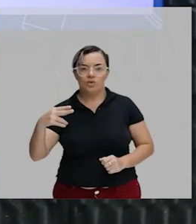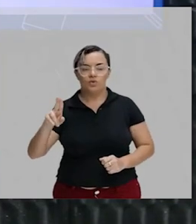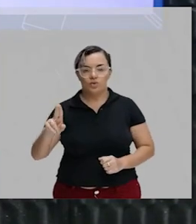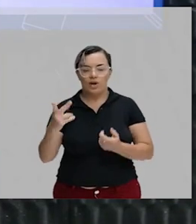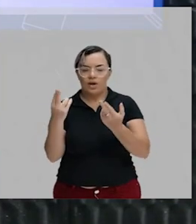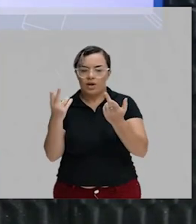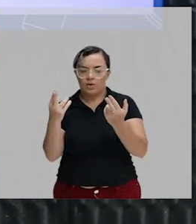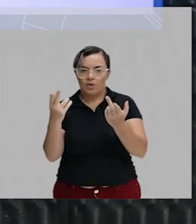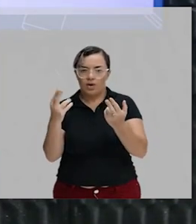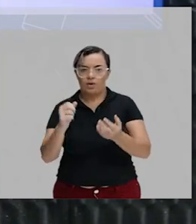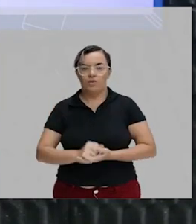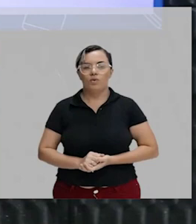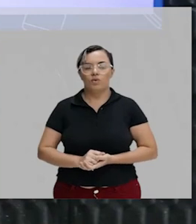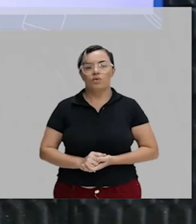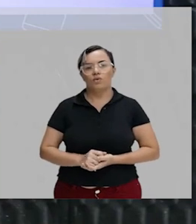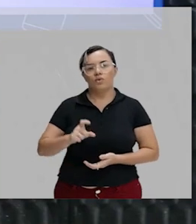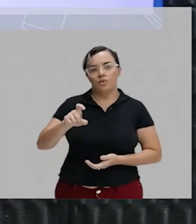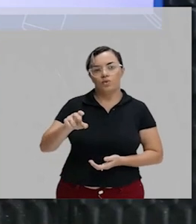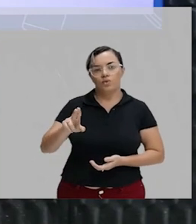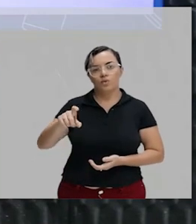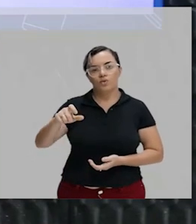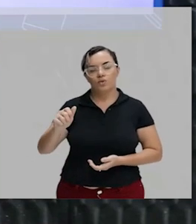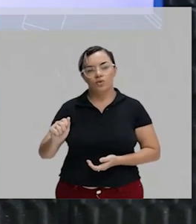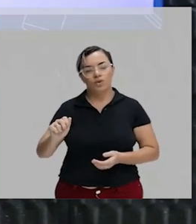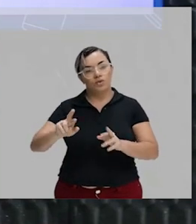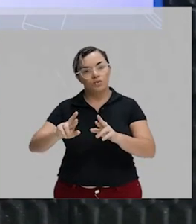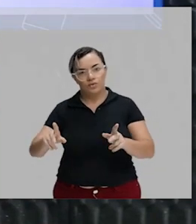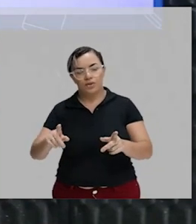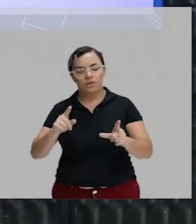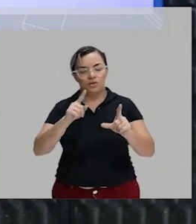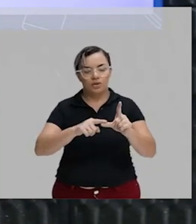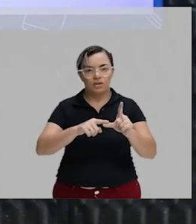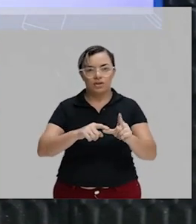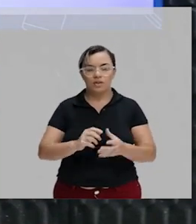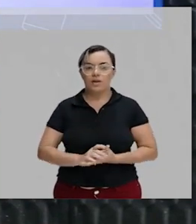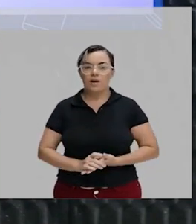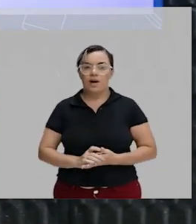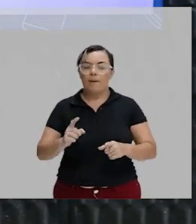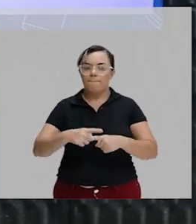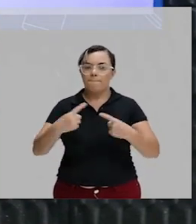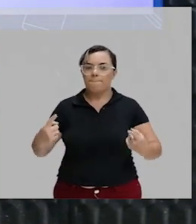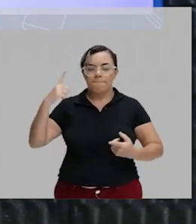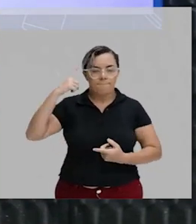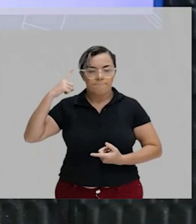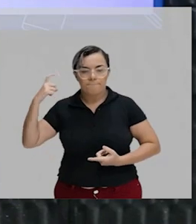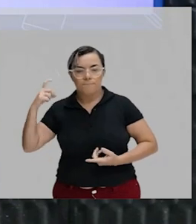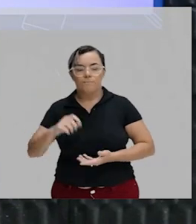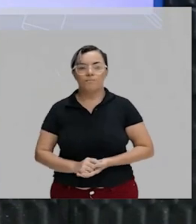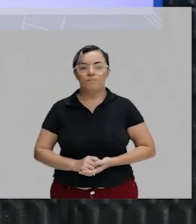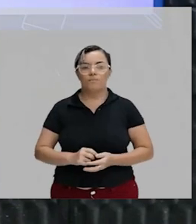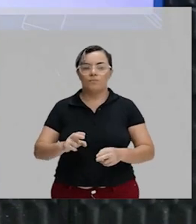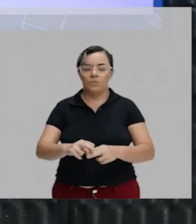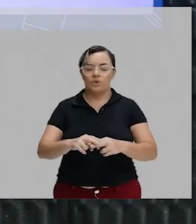representação gráfica é outra então quando você repete muito um fonema Você tem uma aliteração Tá